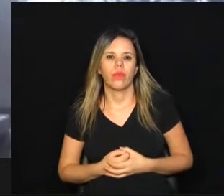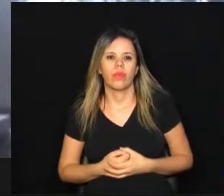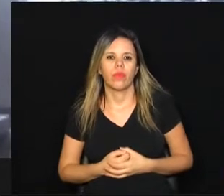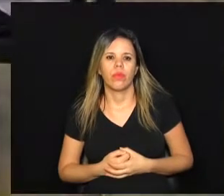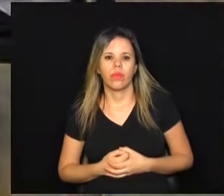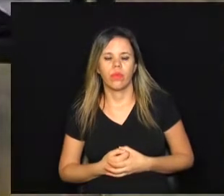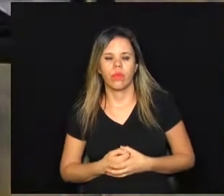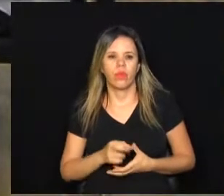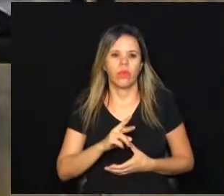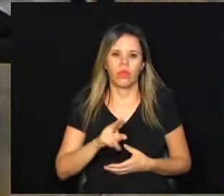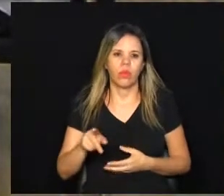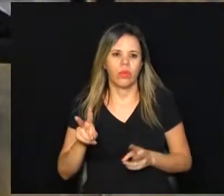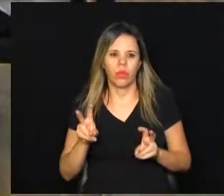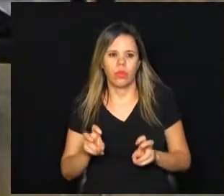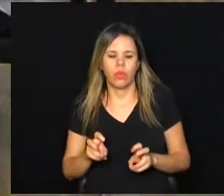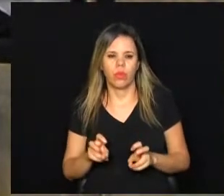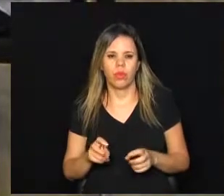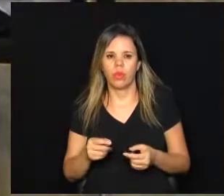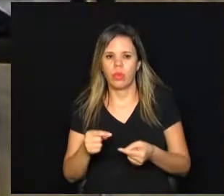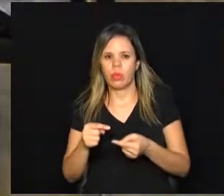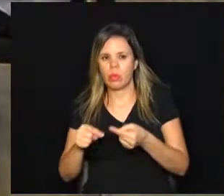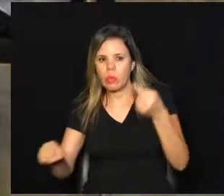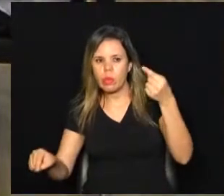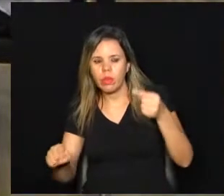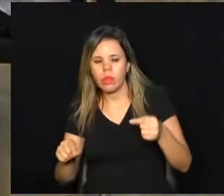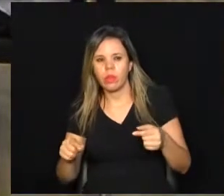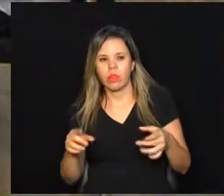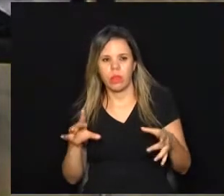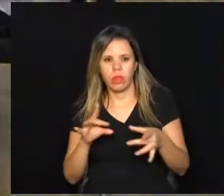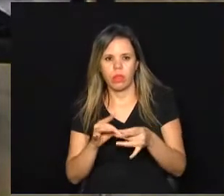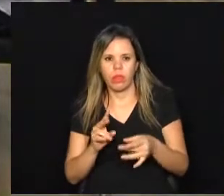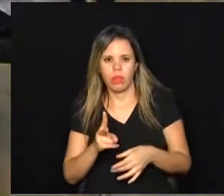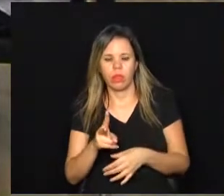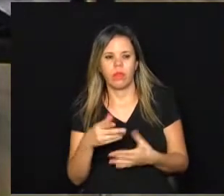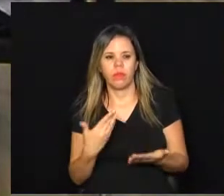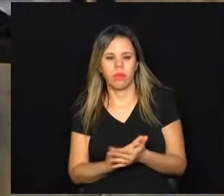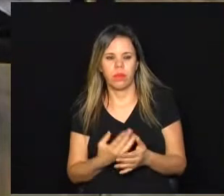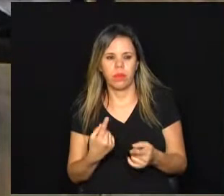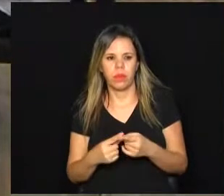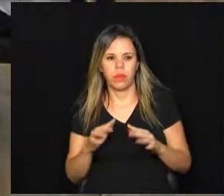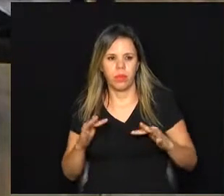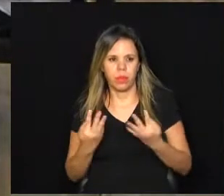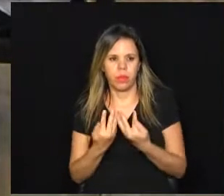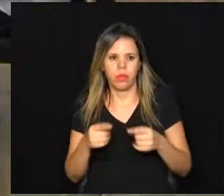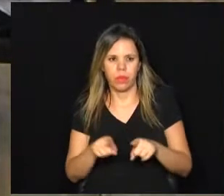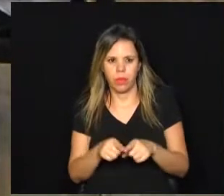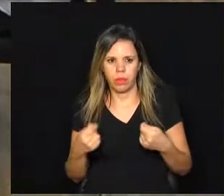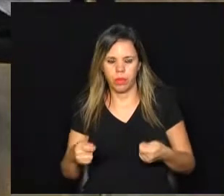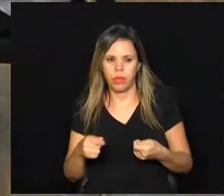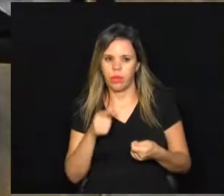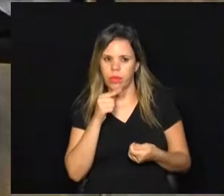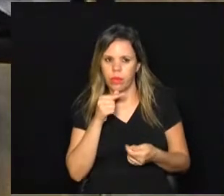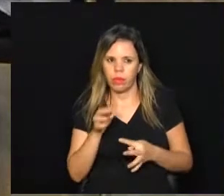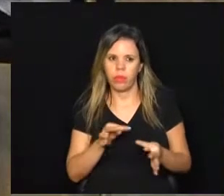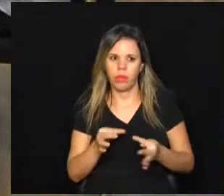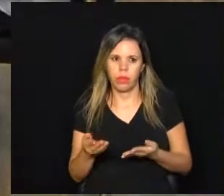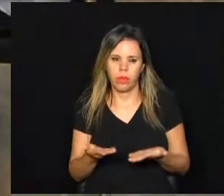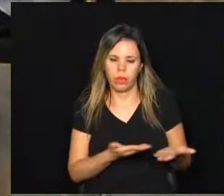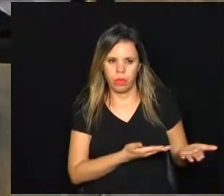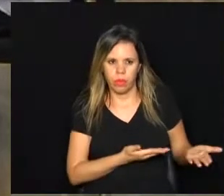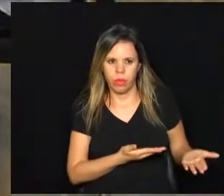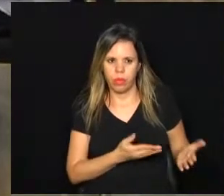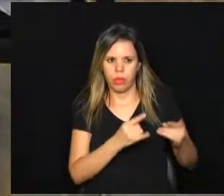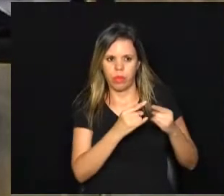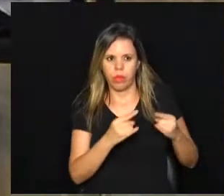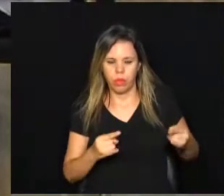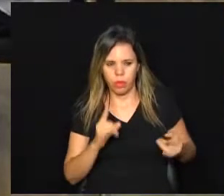Mas não é um assunto que está desconectado não, viu, Paulo? Até porque essas famílias precisam receber água tratada. Então, você